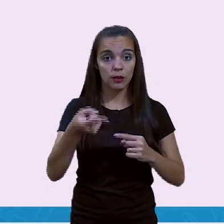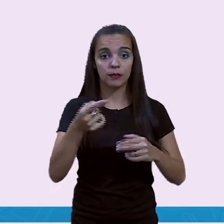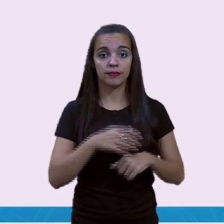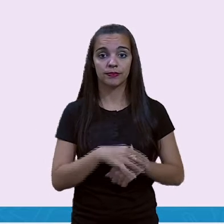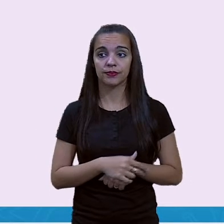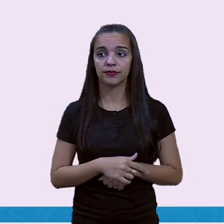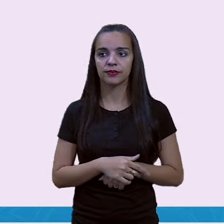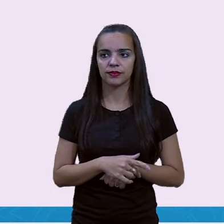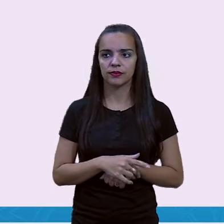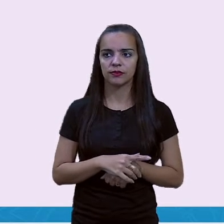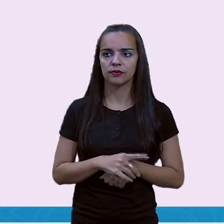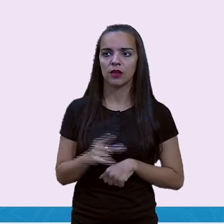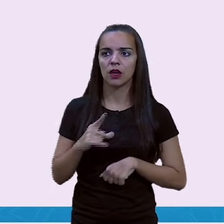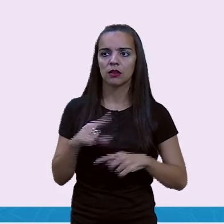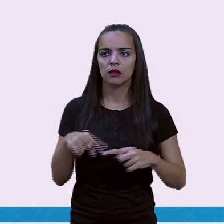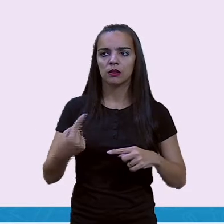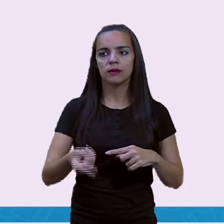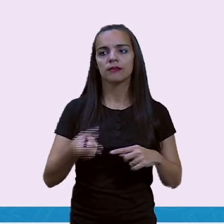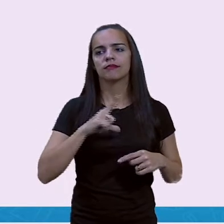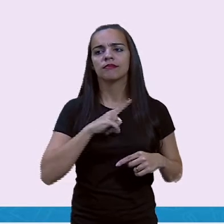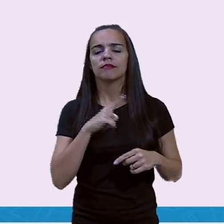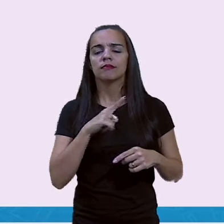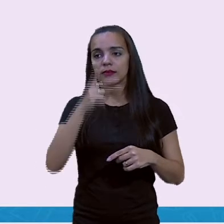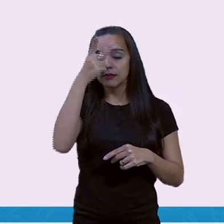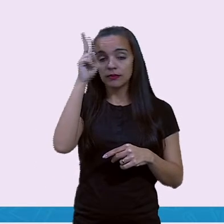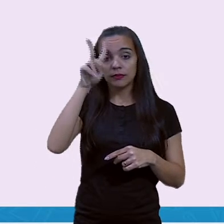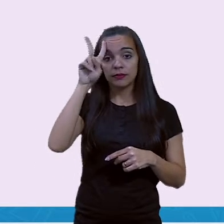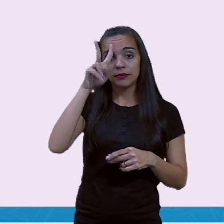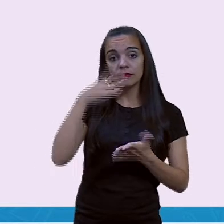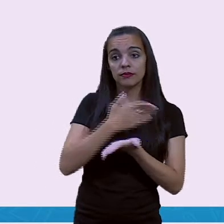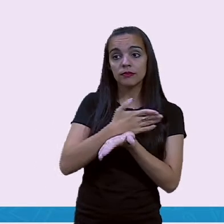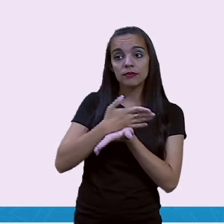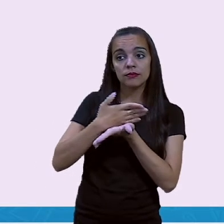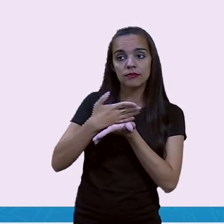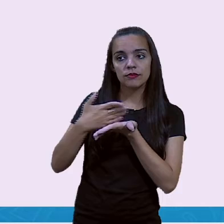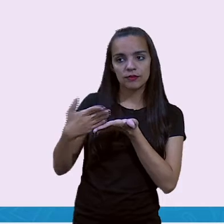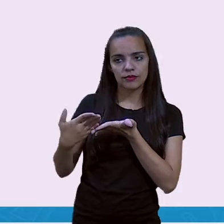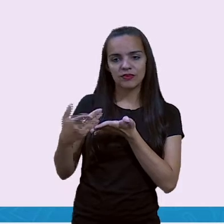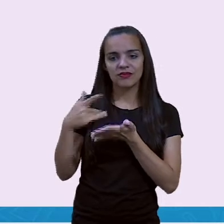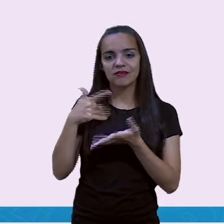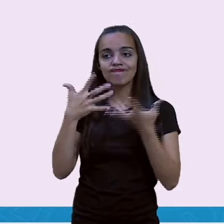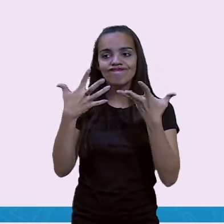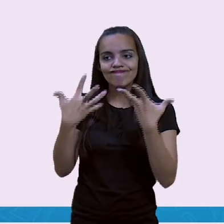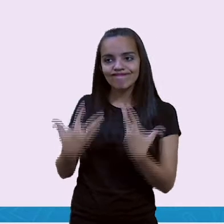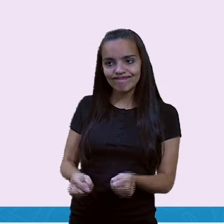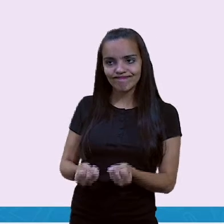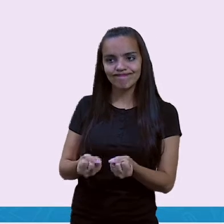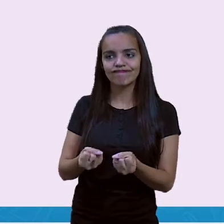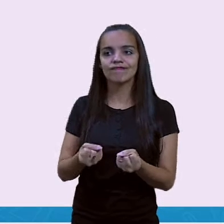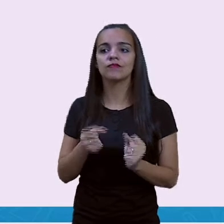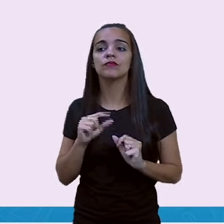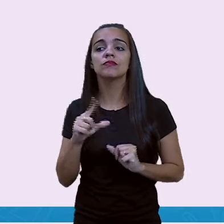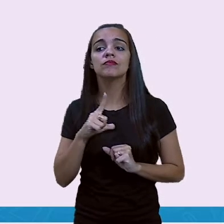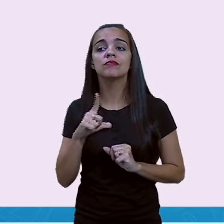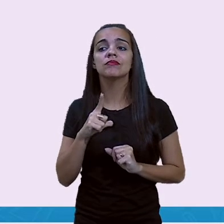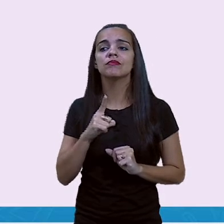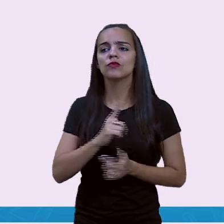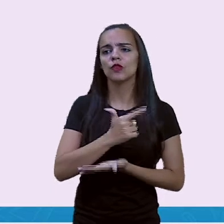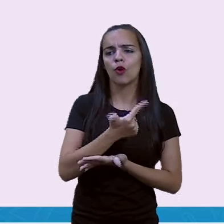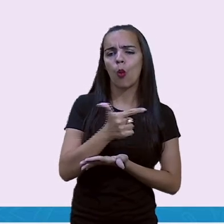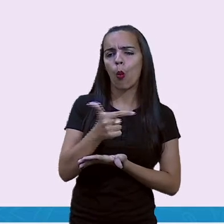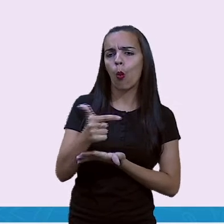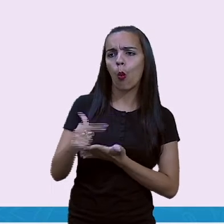Posteriormente, depois, né, os historiadores começaram a admitir, a aceitar